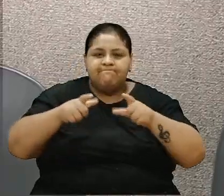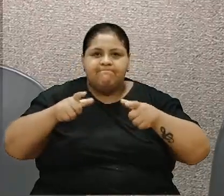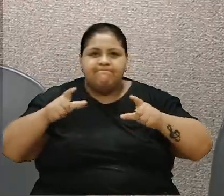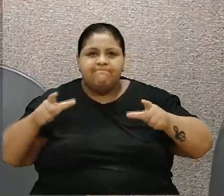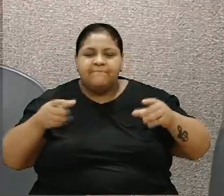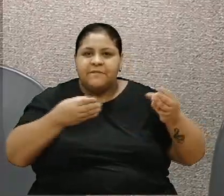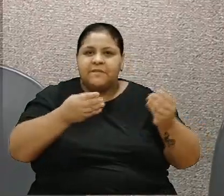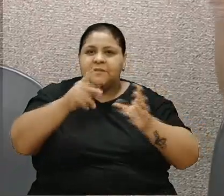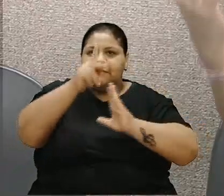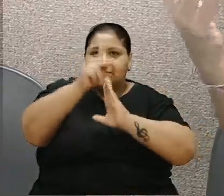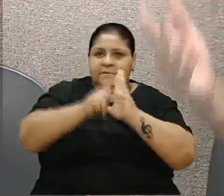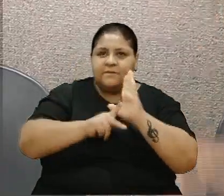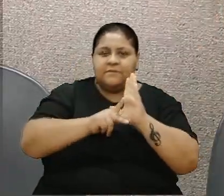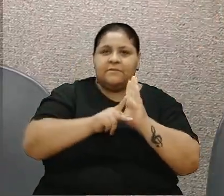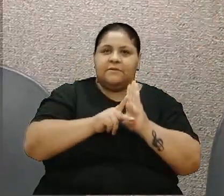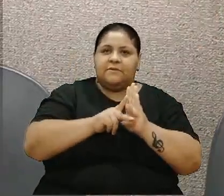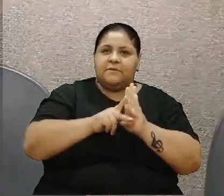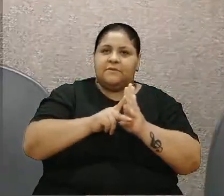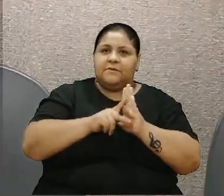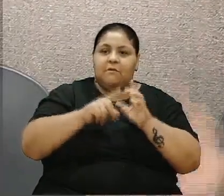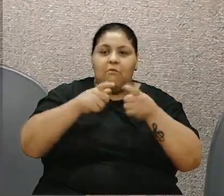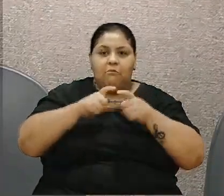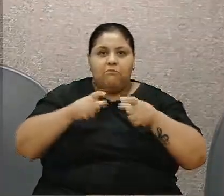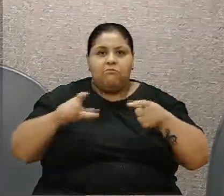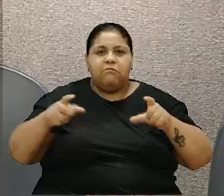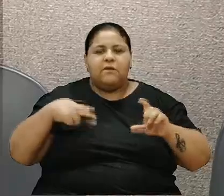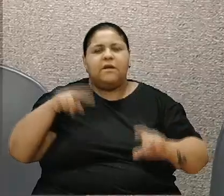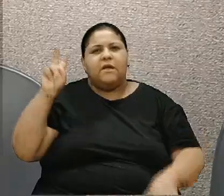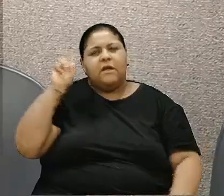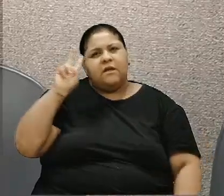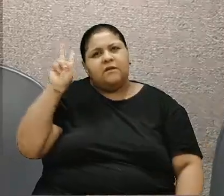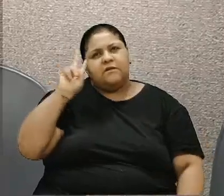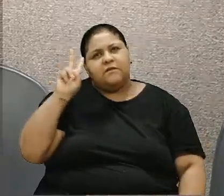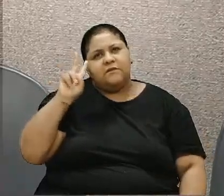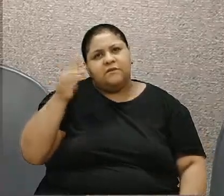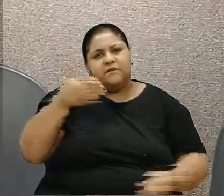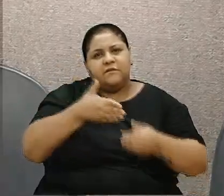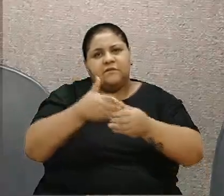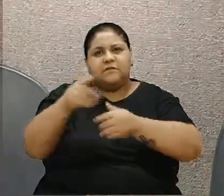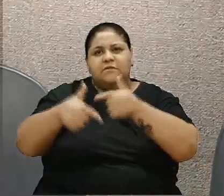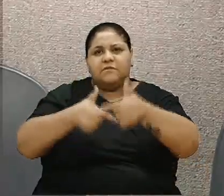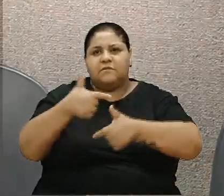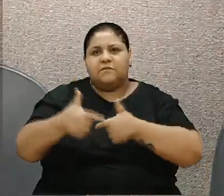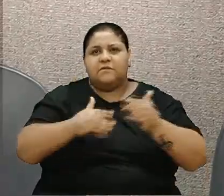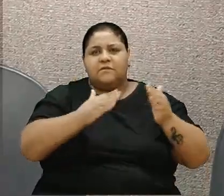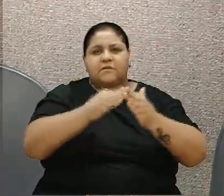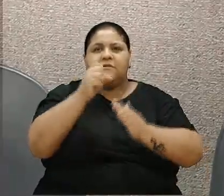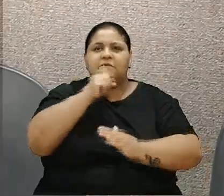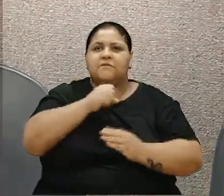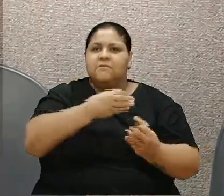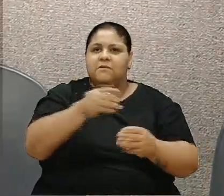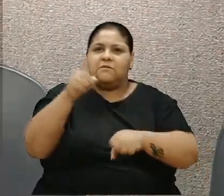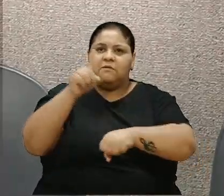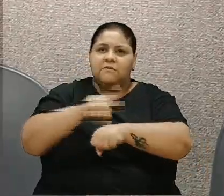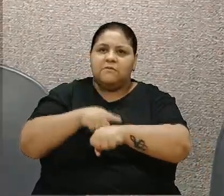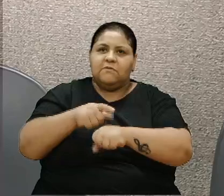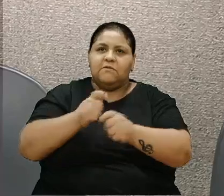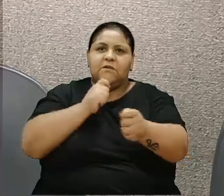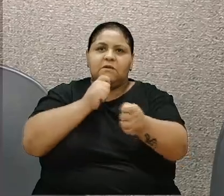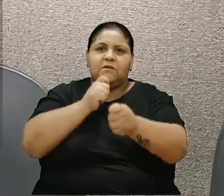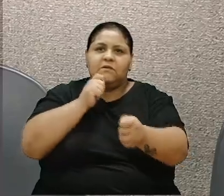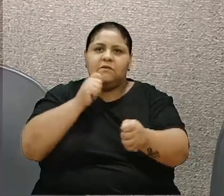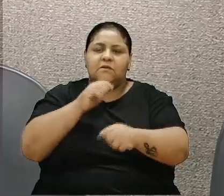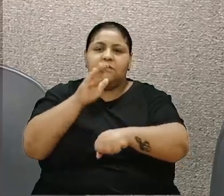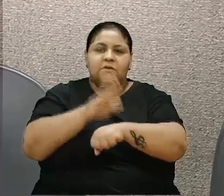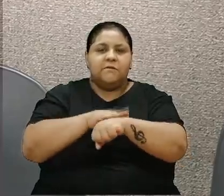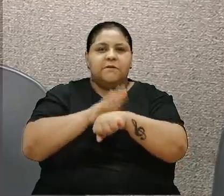pela frente para ampliar cada vez mais. Eu me lembro que acompanho o trabalho do Lar da Velhice há muito tempo, como jornalista, inclusive, em